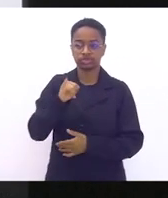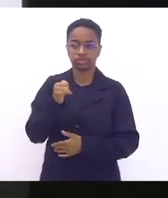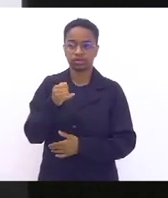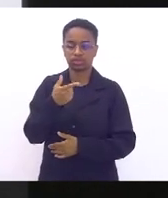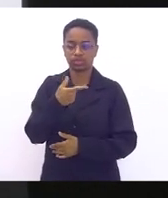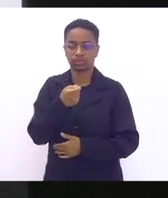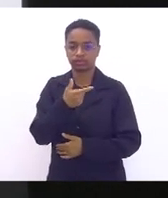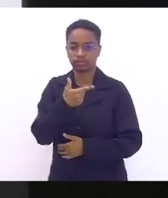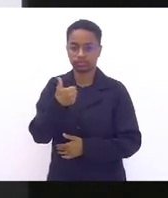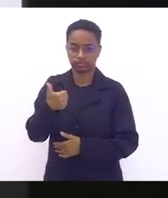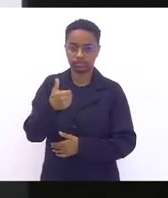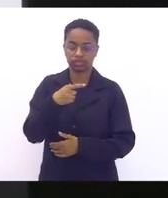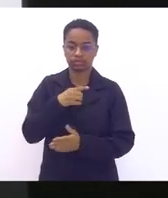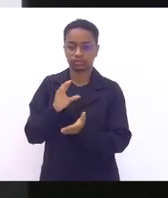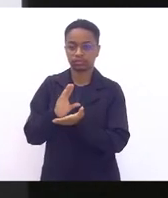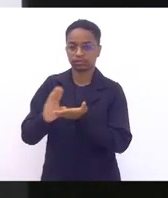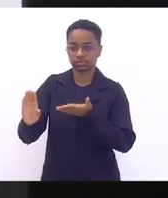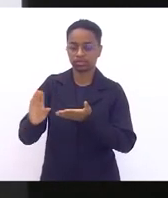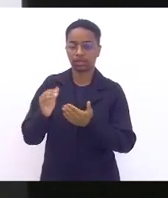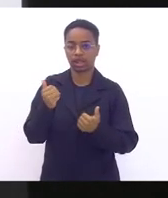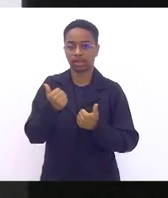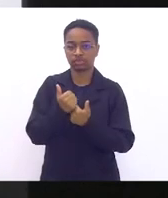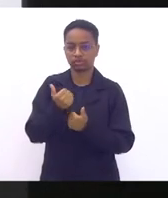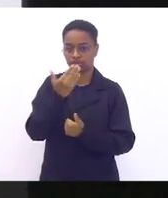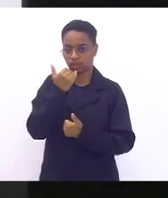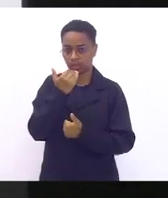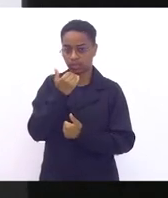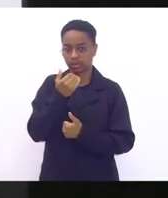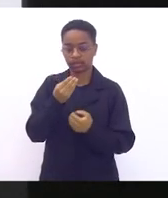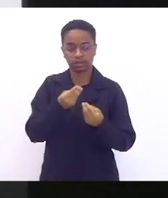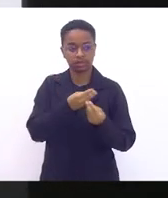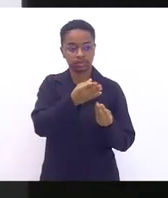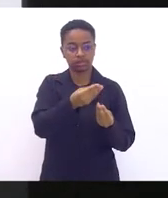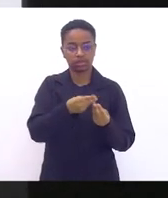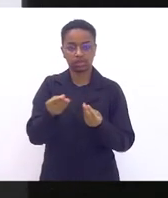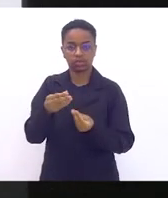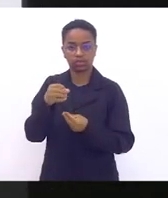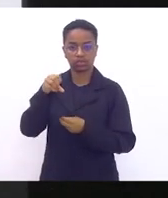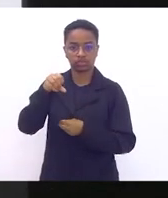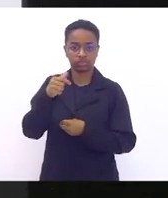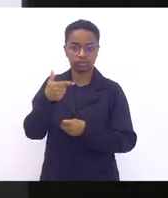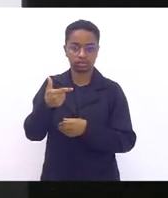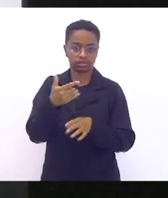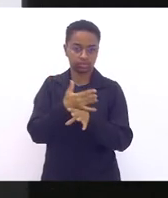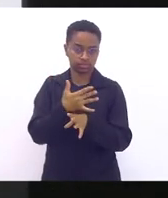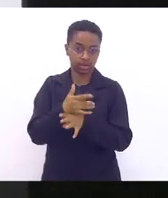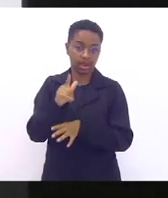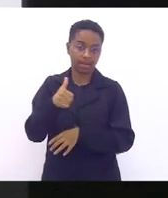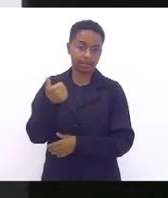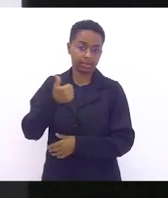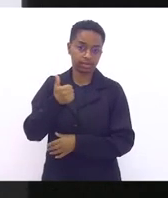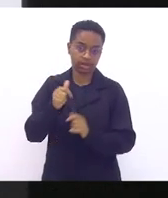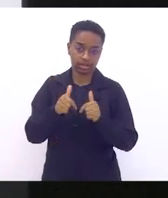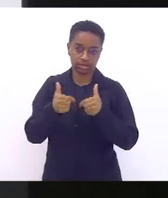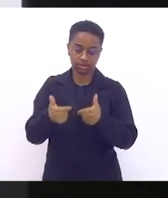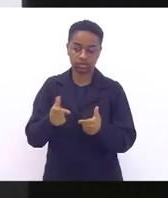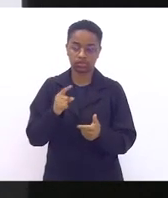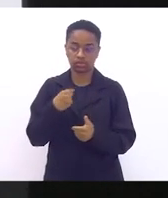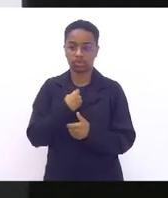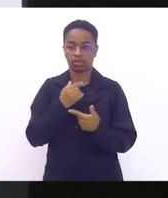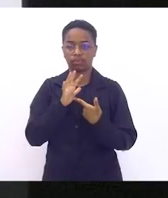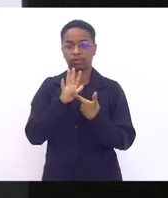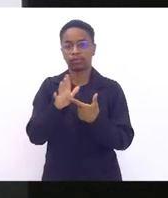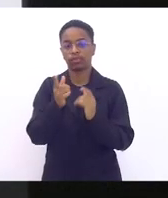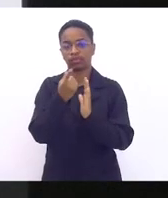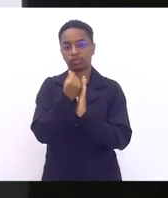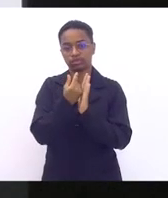o repasse do auxílio alimentação para os 92 municípios do Estado. Essa foi a primeira ação, quando apresentar o orçamento, né? Vocês vão